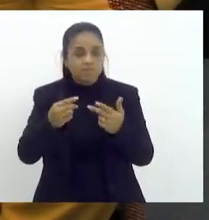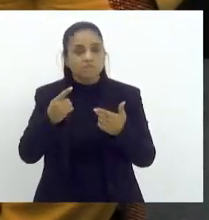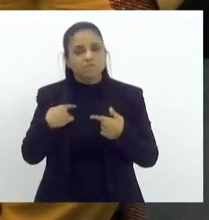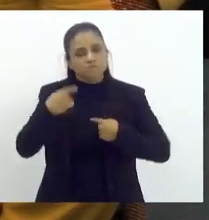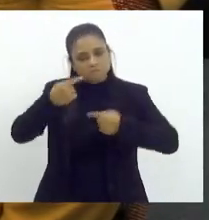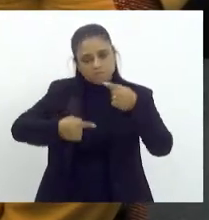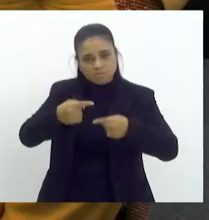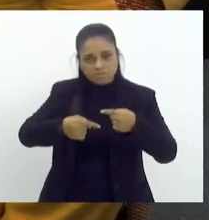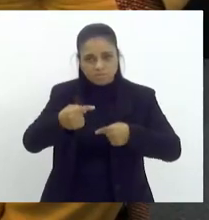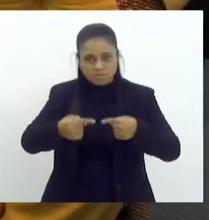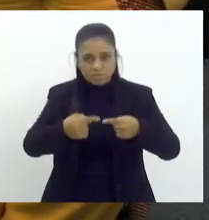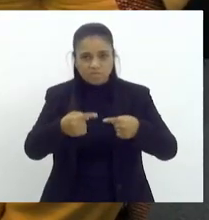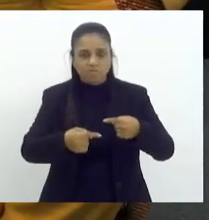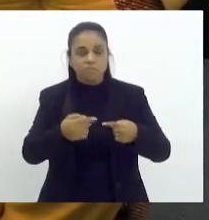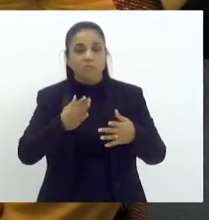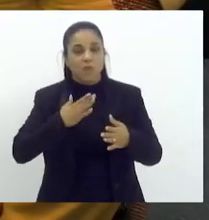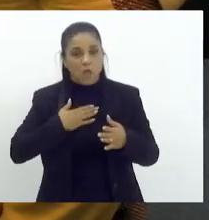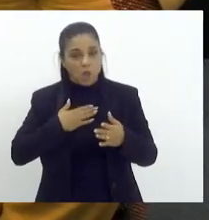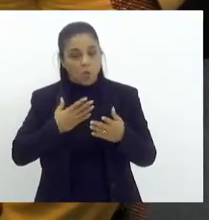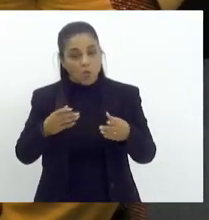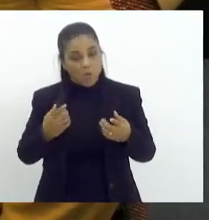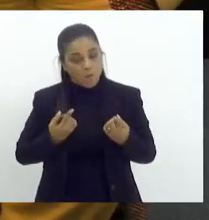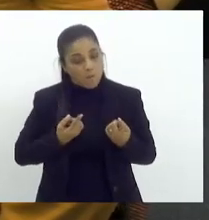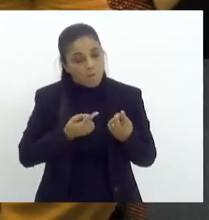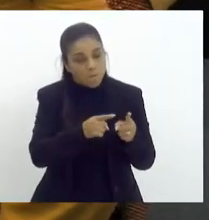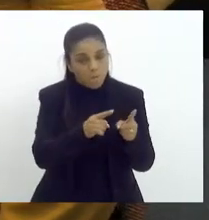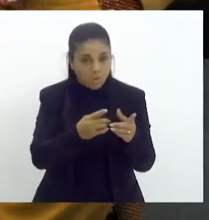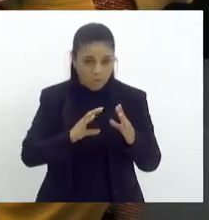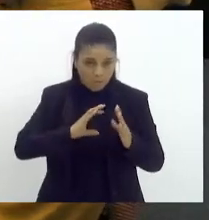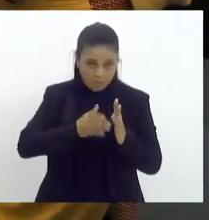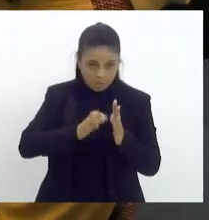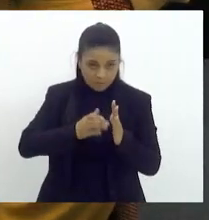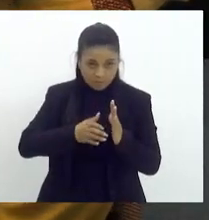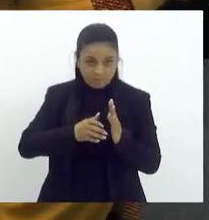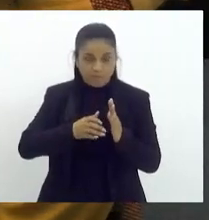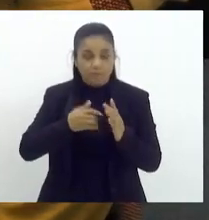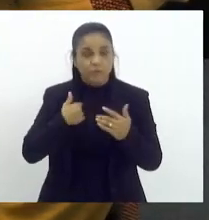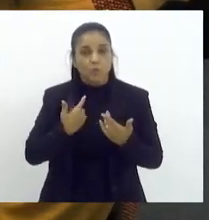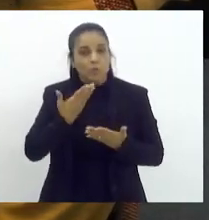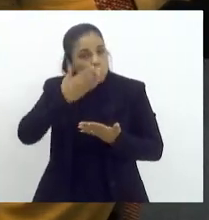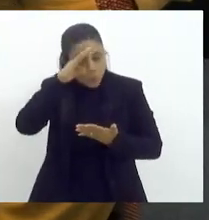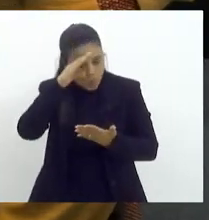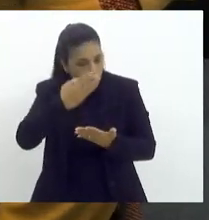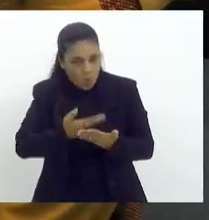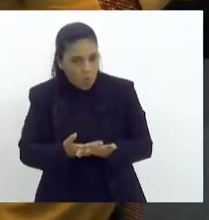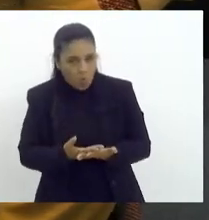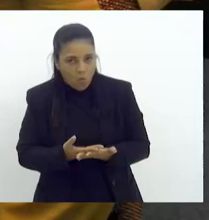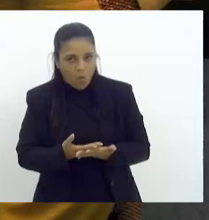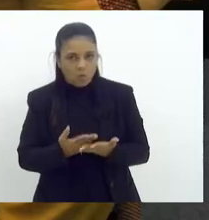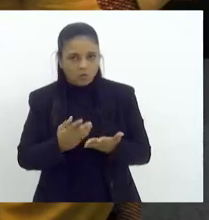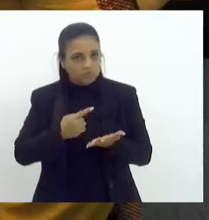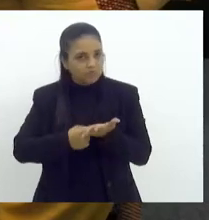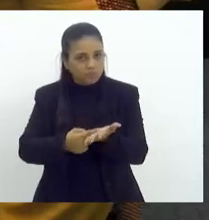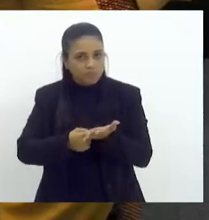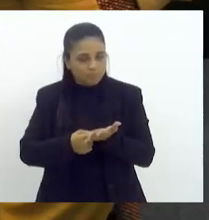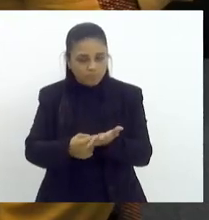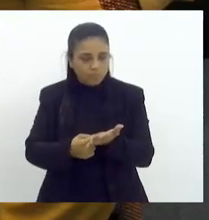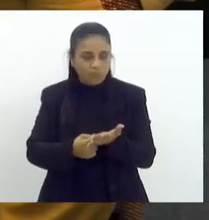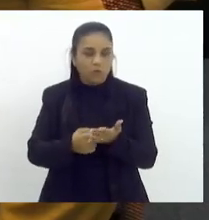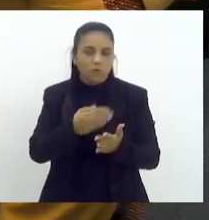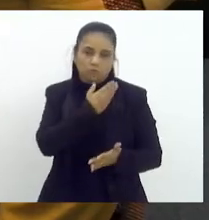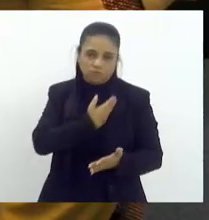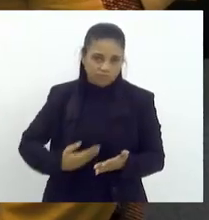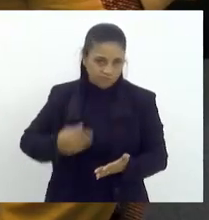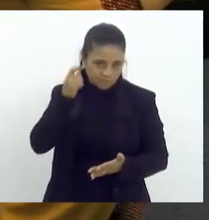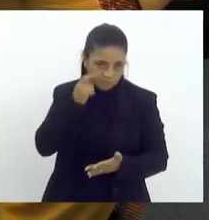citação aqui Presidente eu sou de oposição eu não concordo com os rumos do caminho do governo Cláudio Castro mas eu tenho responsabilidade com o estado e eu preciso